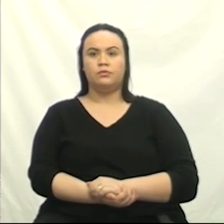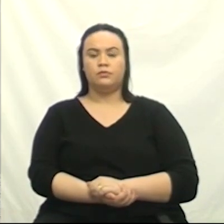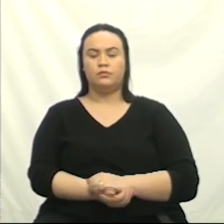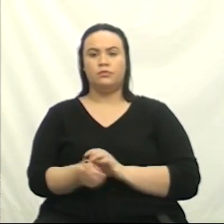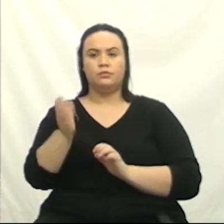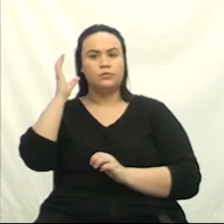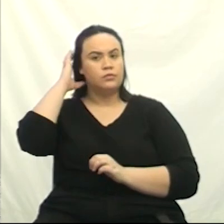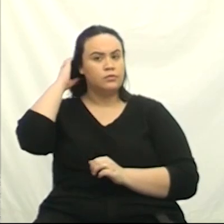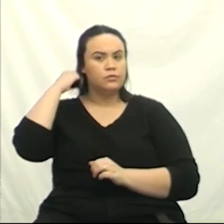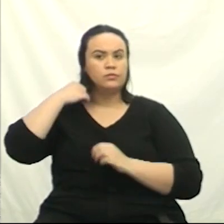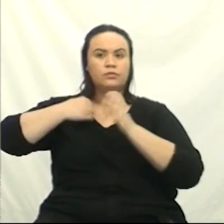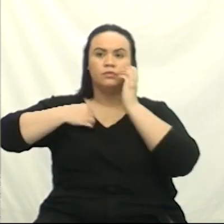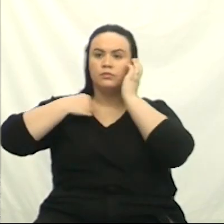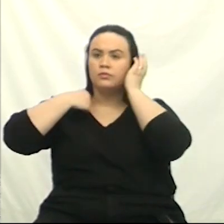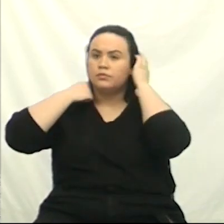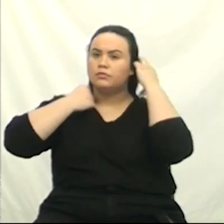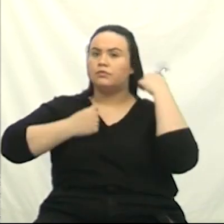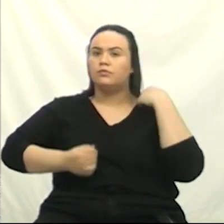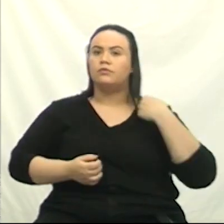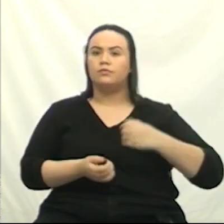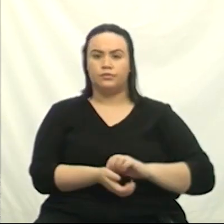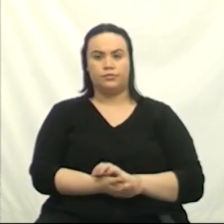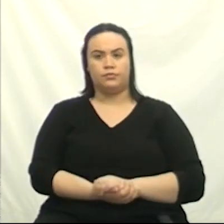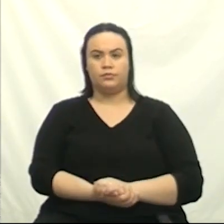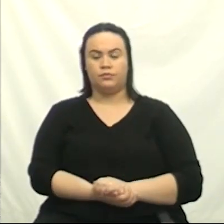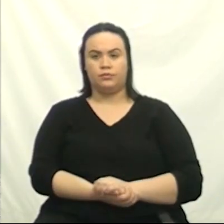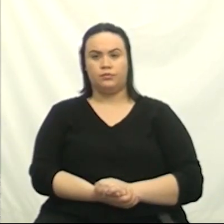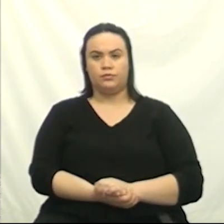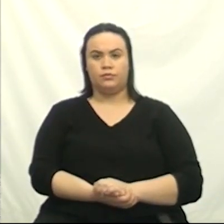e do seu substitutivo global